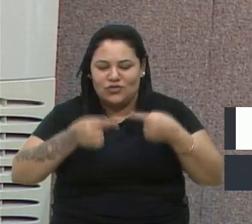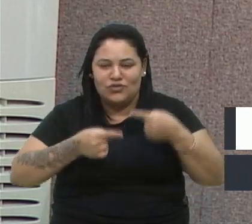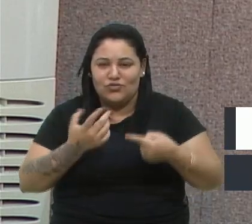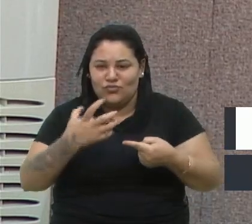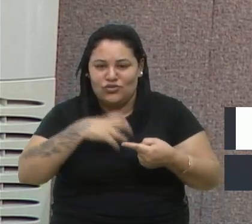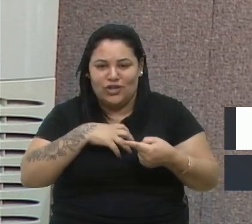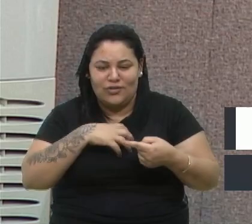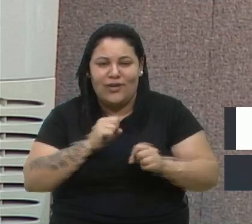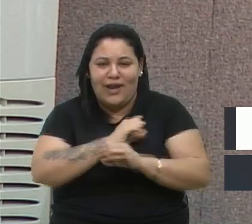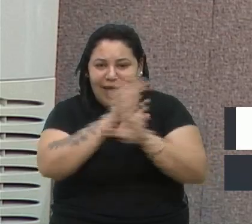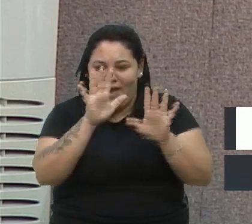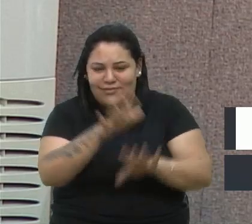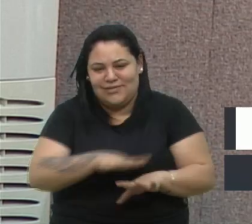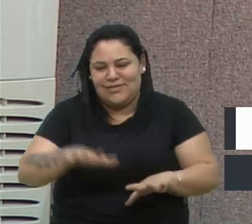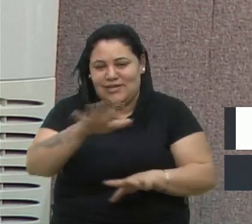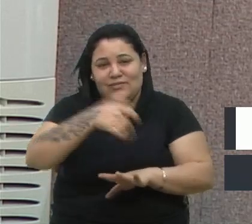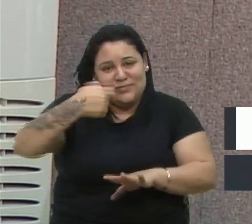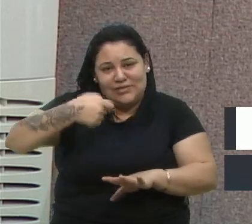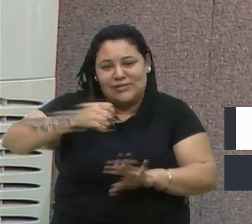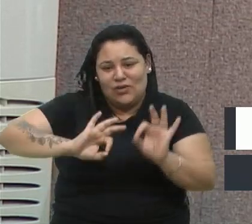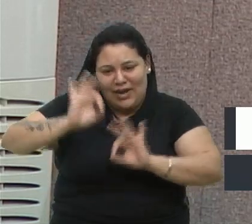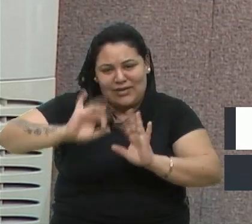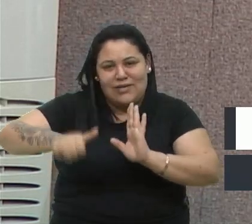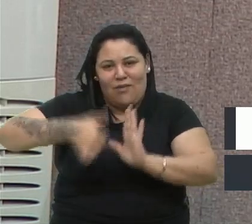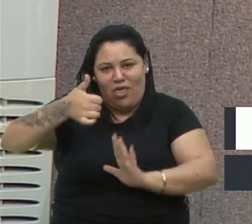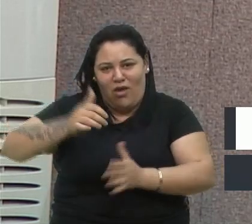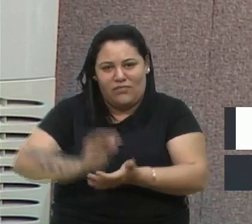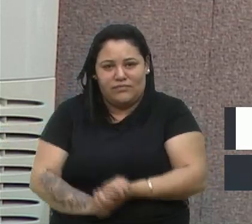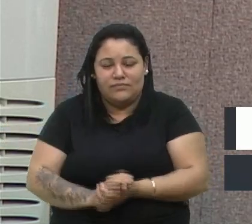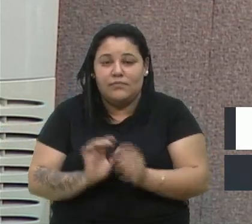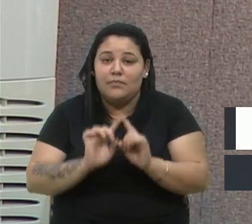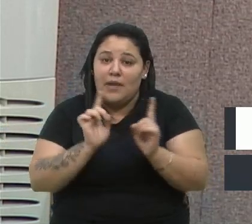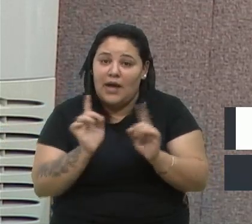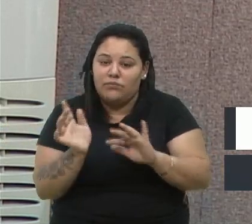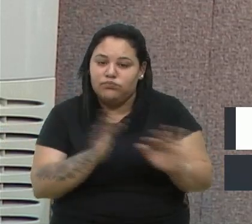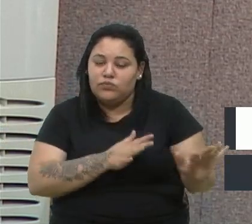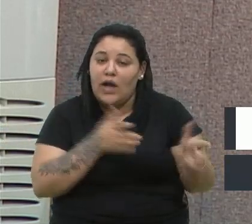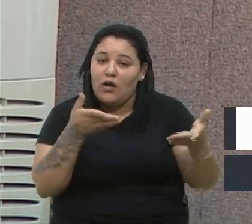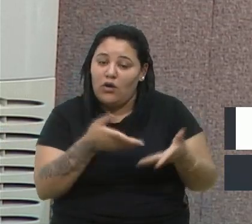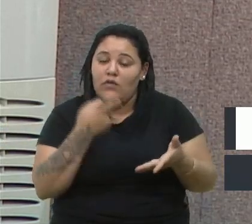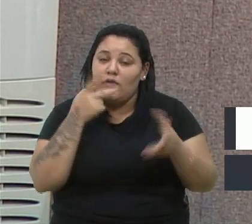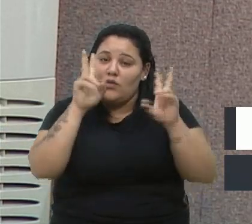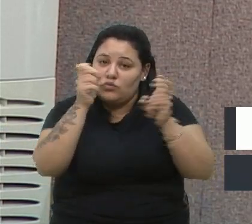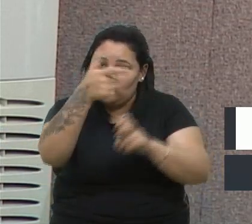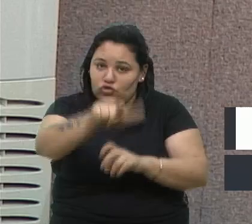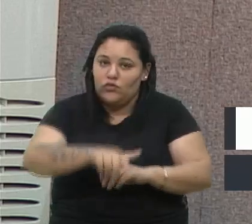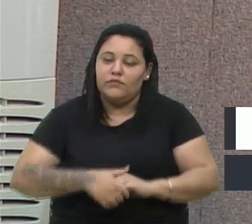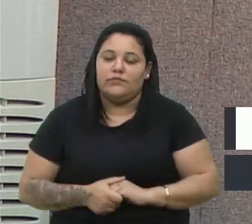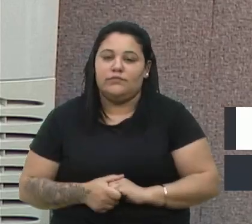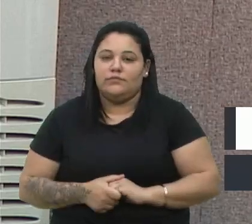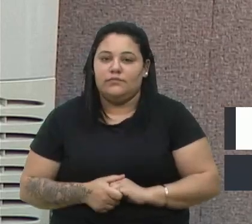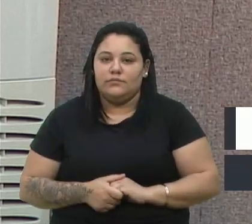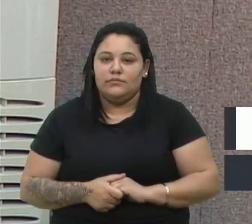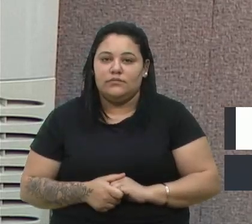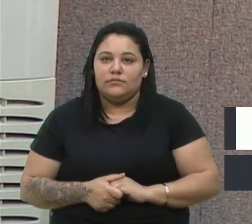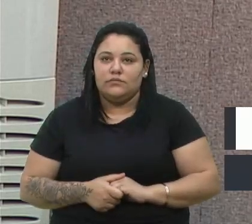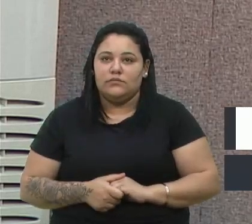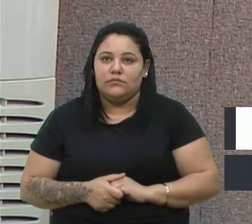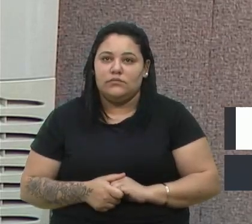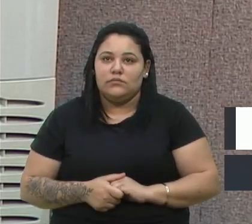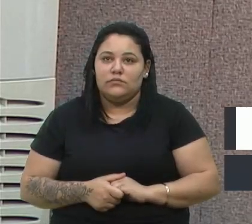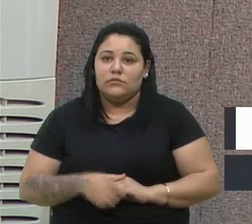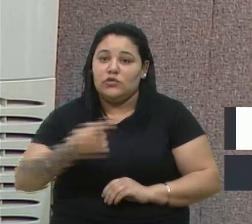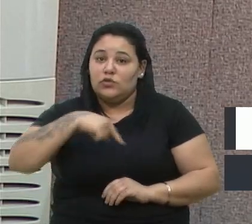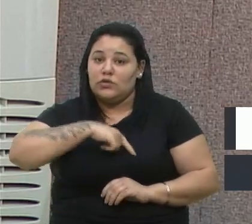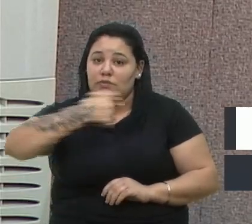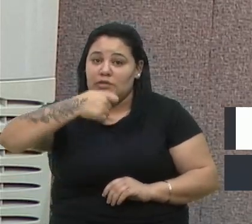adequada. Porém, eu vou tocar num assunto de novo aqui. Nós temos que adequar certos CCs